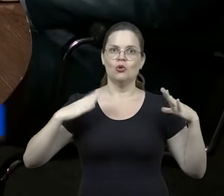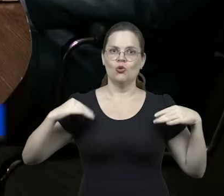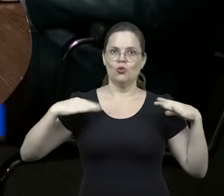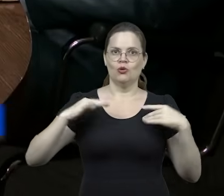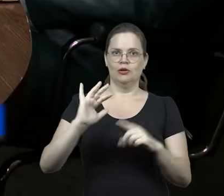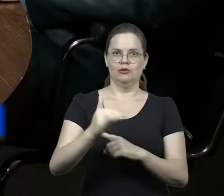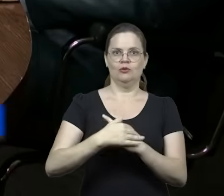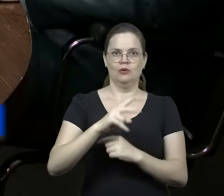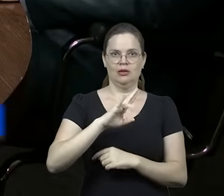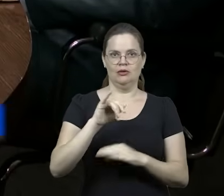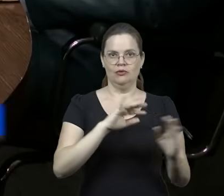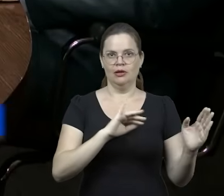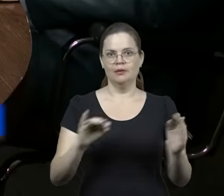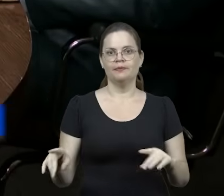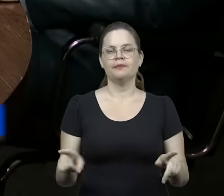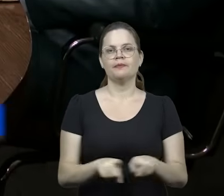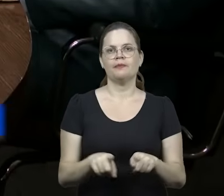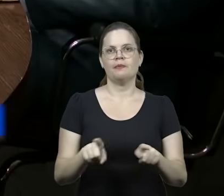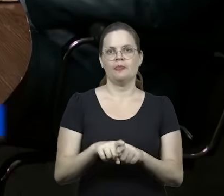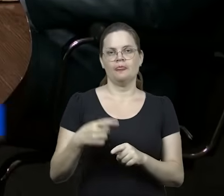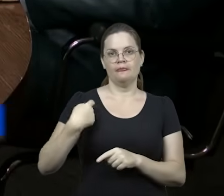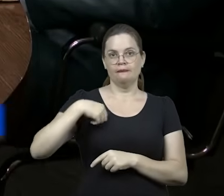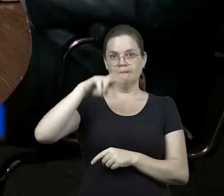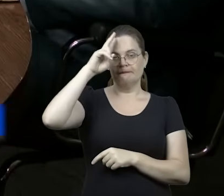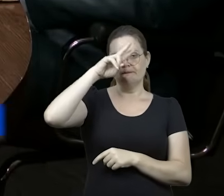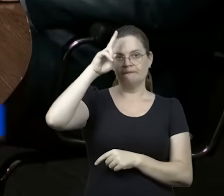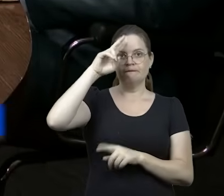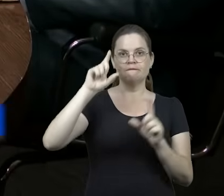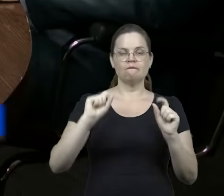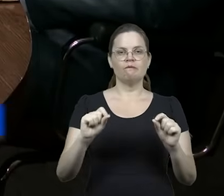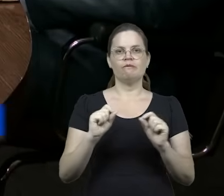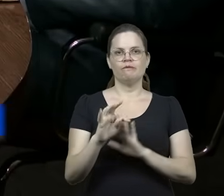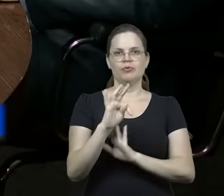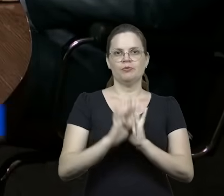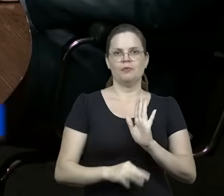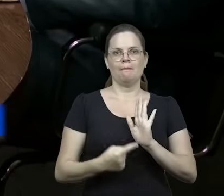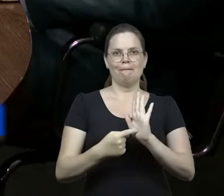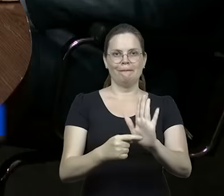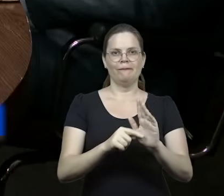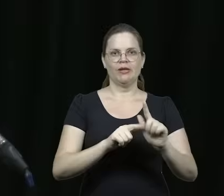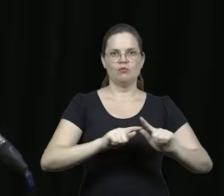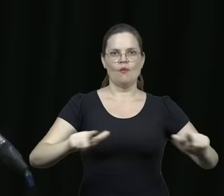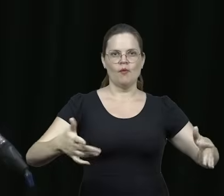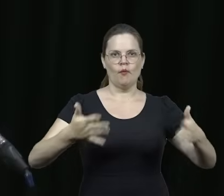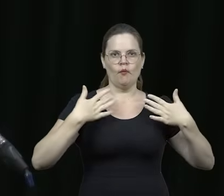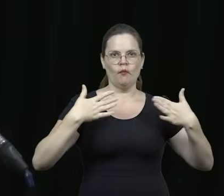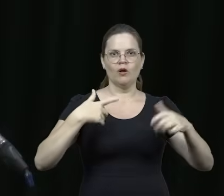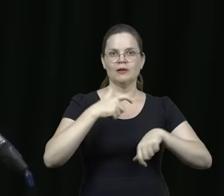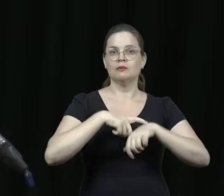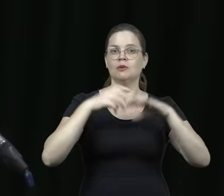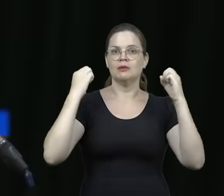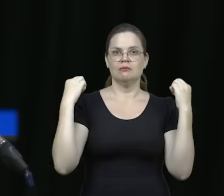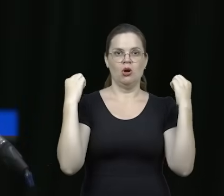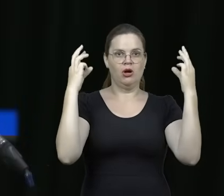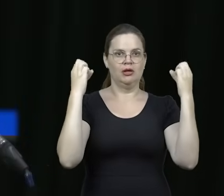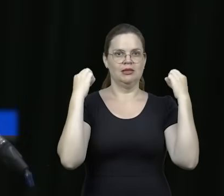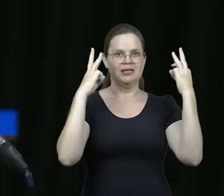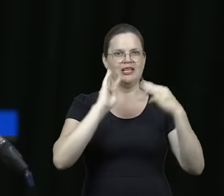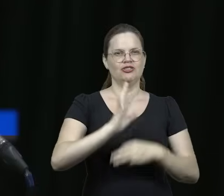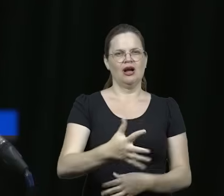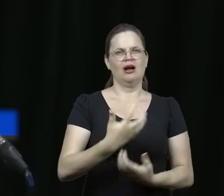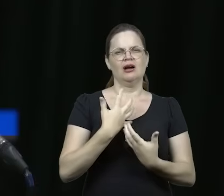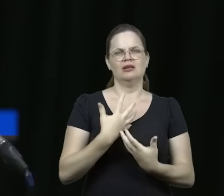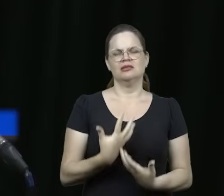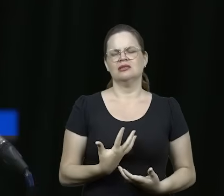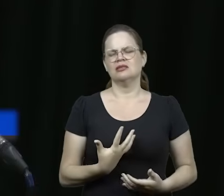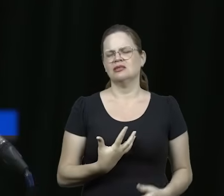nós lembramos daquele trecho da Bíblia, lá no deserto, quando Moisés estava cansado já,